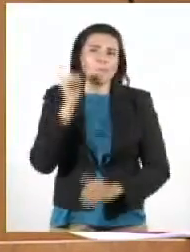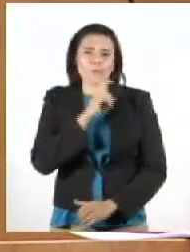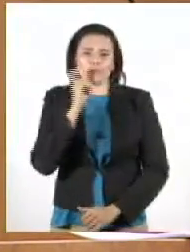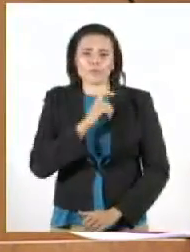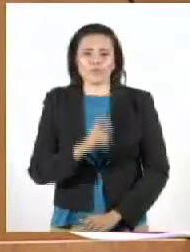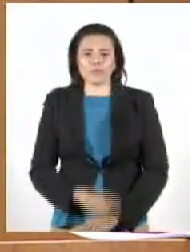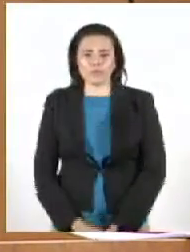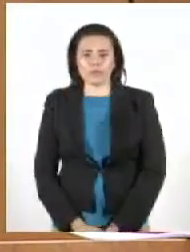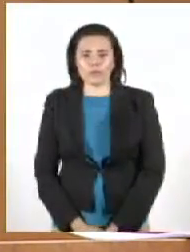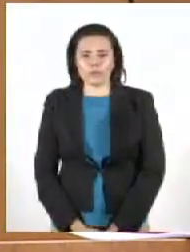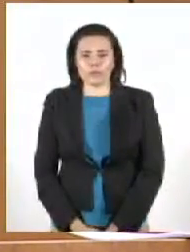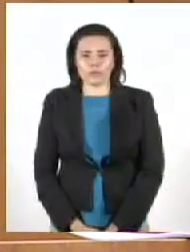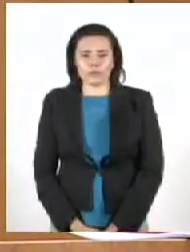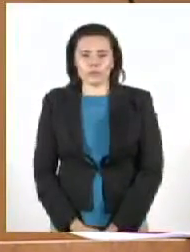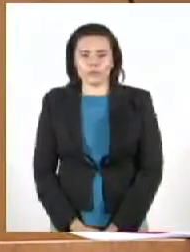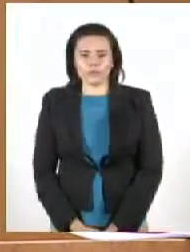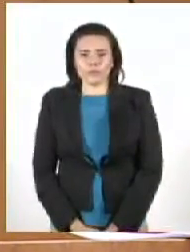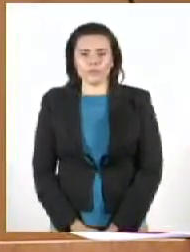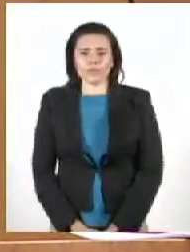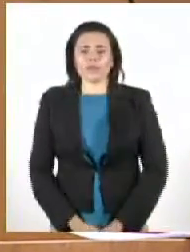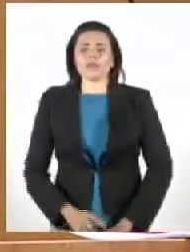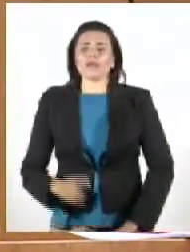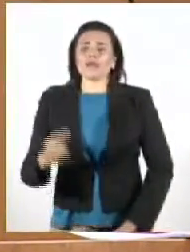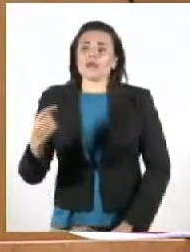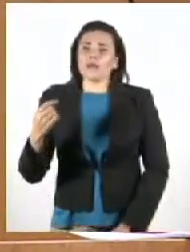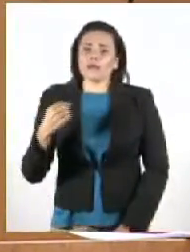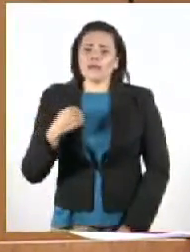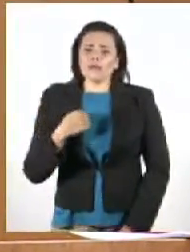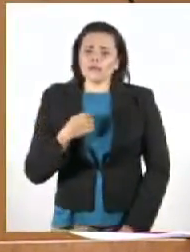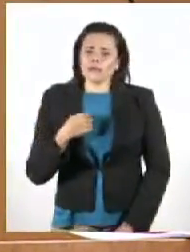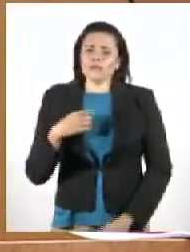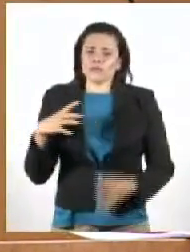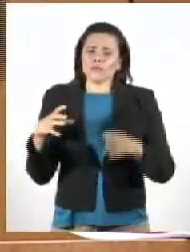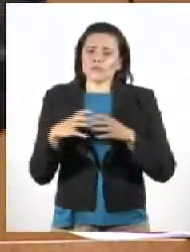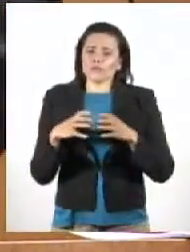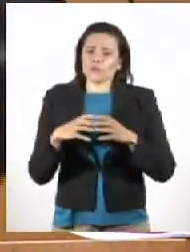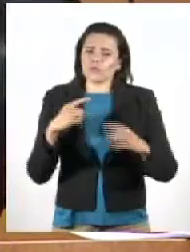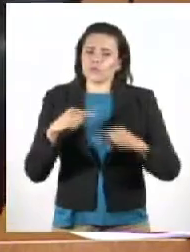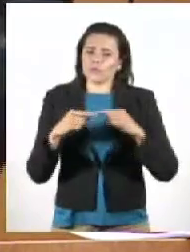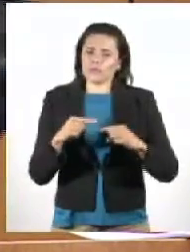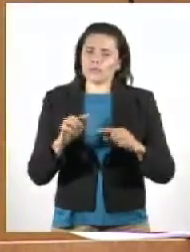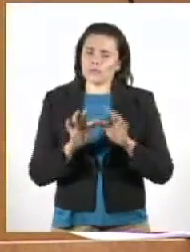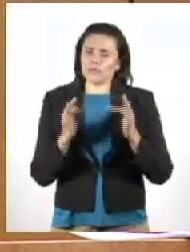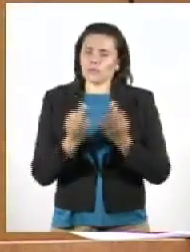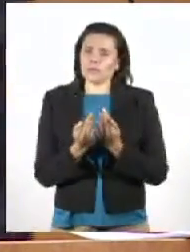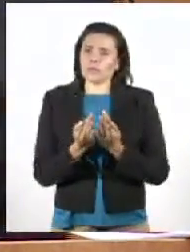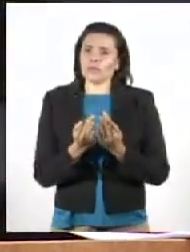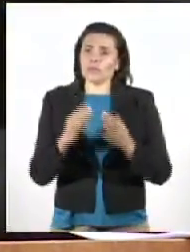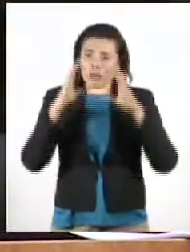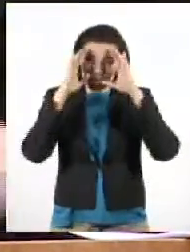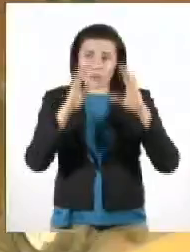para atingir a honra não apenas da oposição, mas também da Igreja Católica. Muito obrigado.